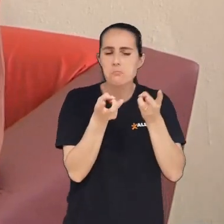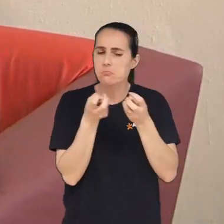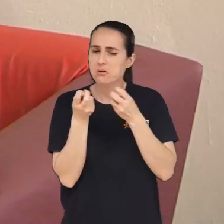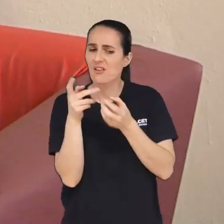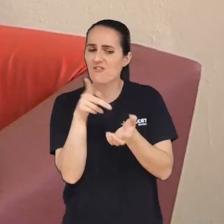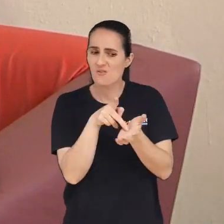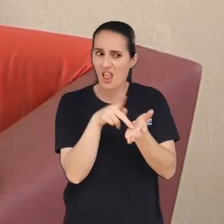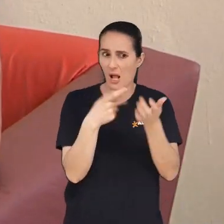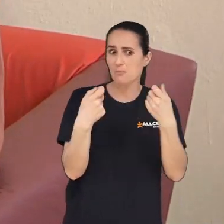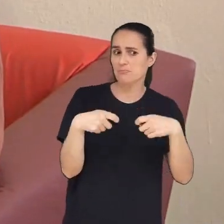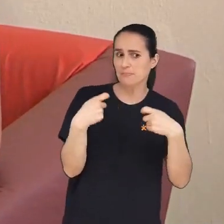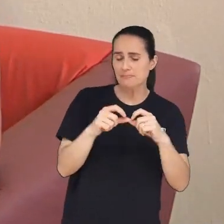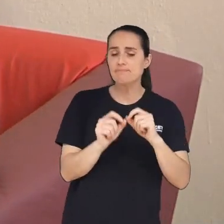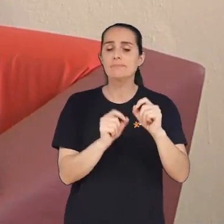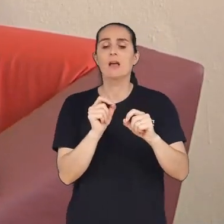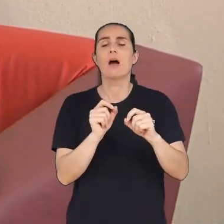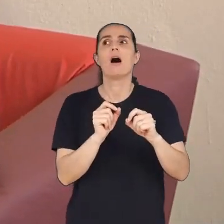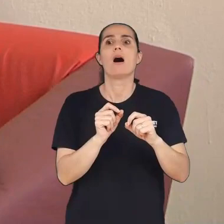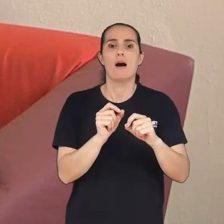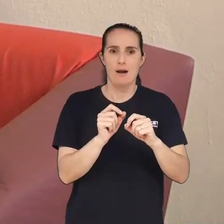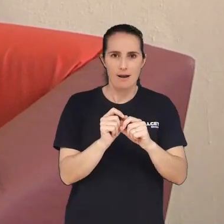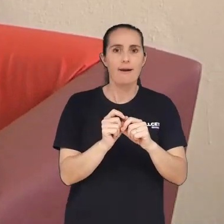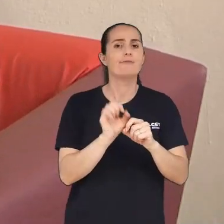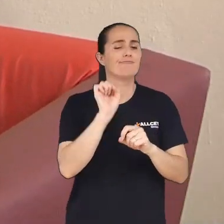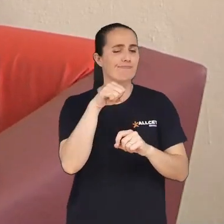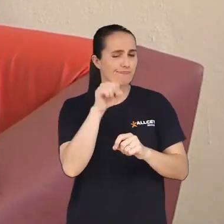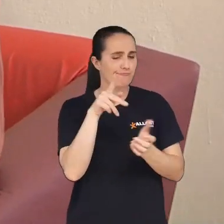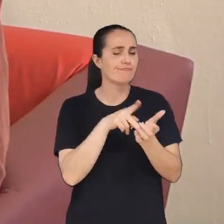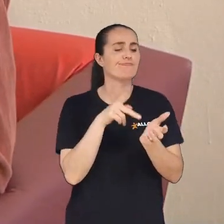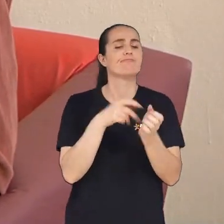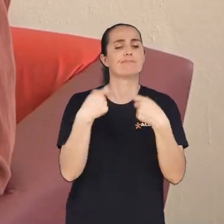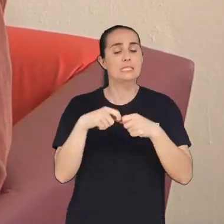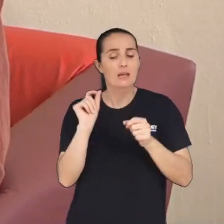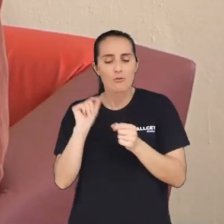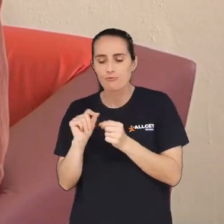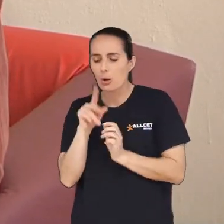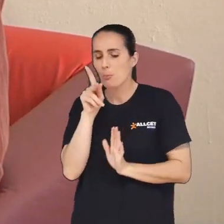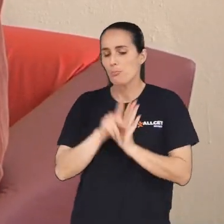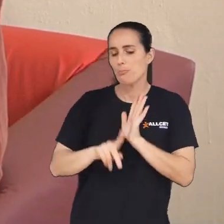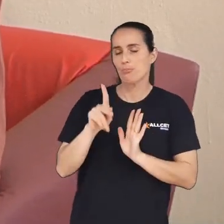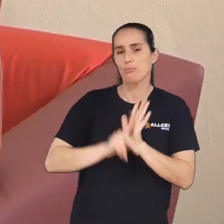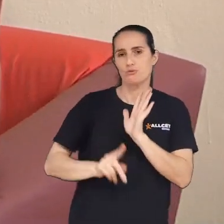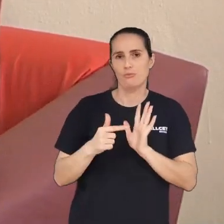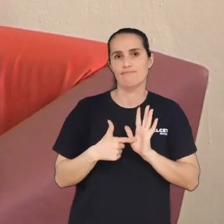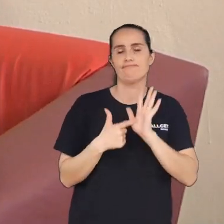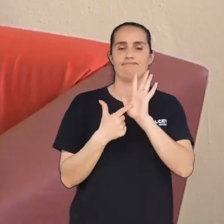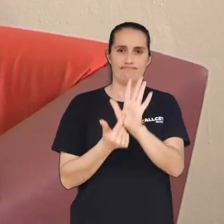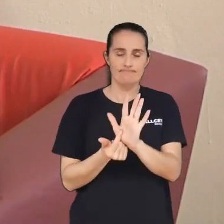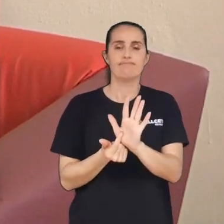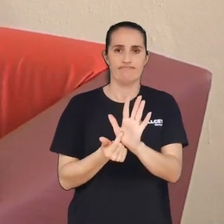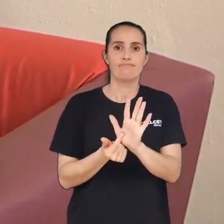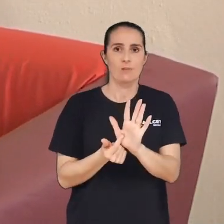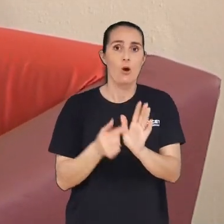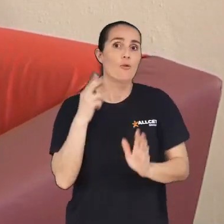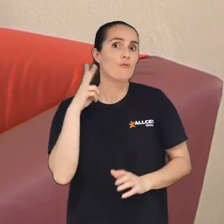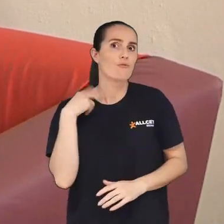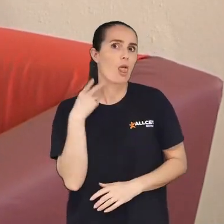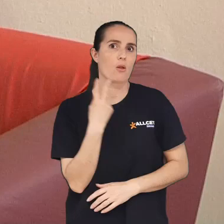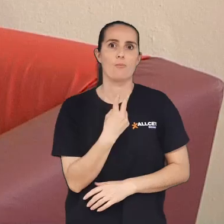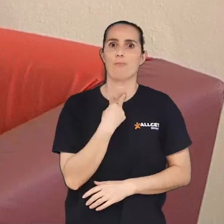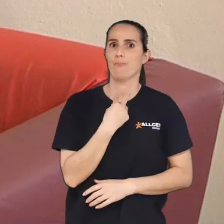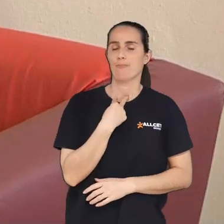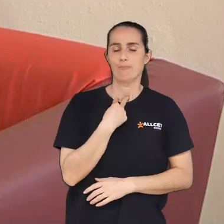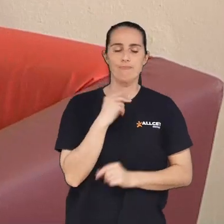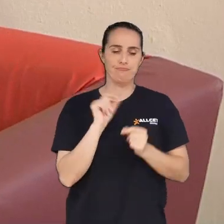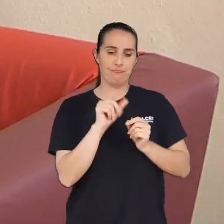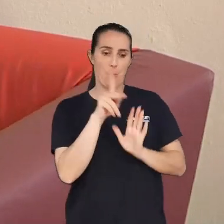apresentar o projeto de acordo com o que a sociedade quer. Porque isso que é o principal. O vereador não pode apresentar projetos pensando no que ele